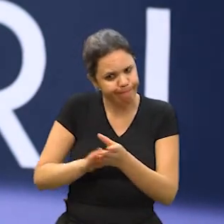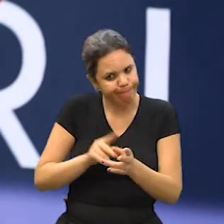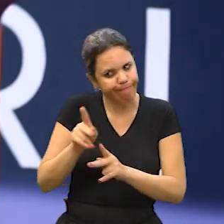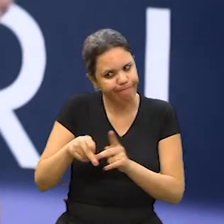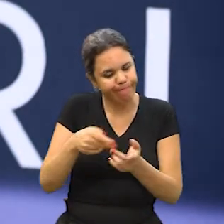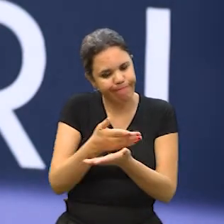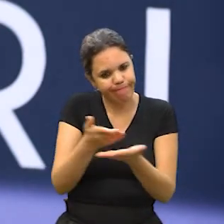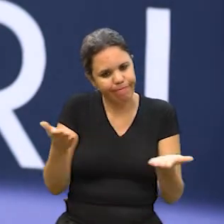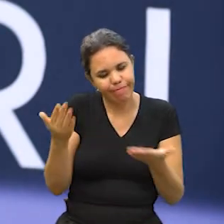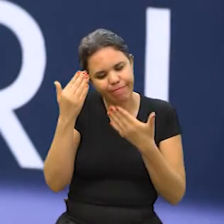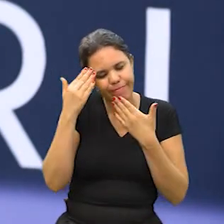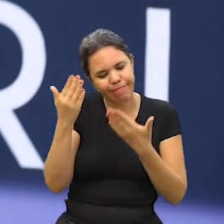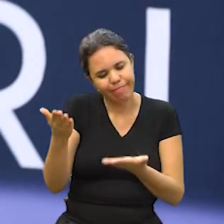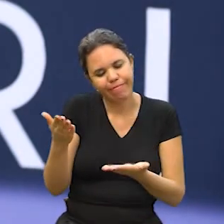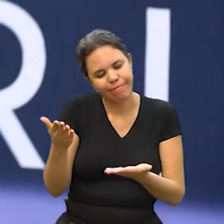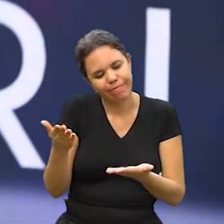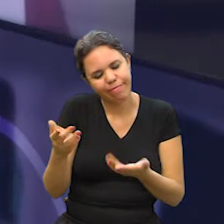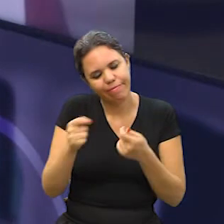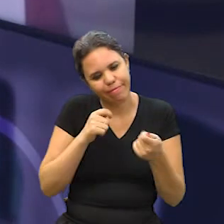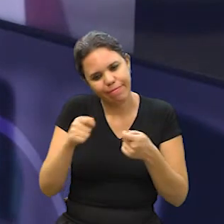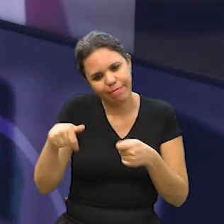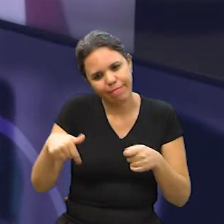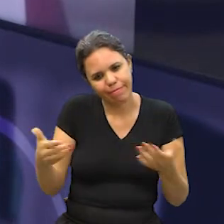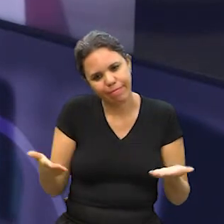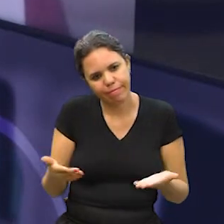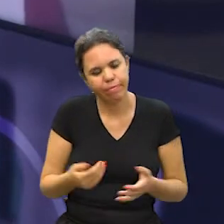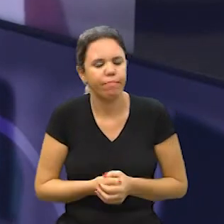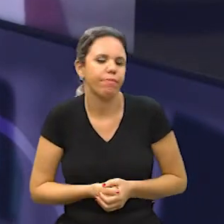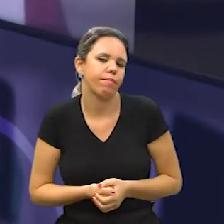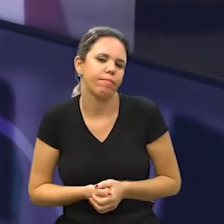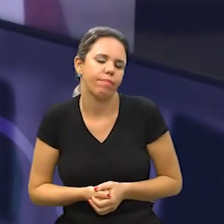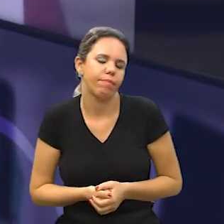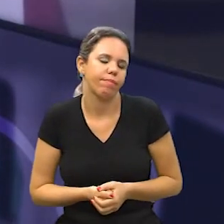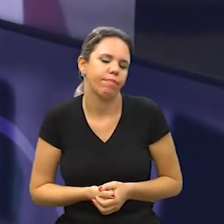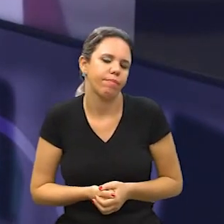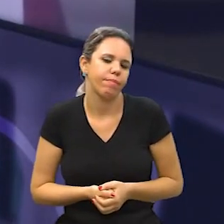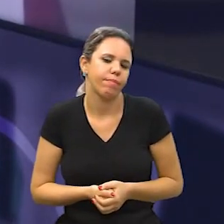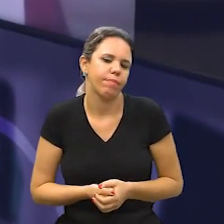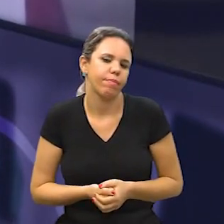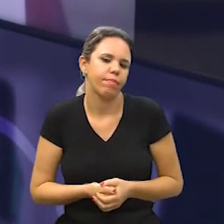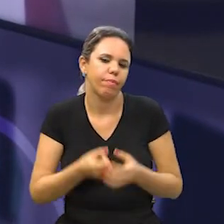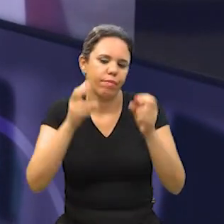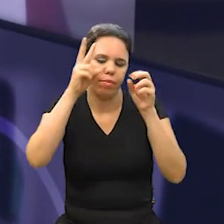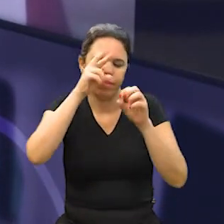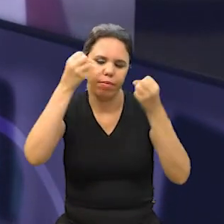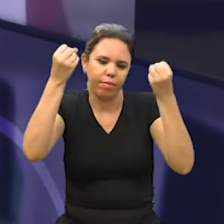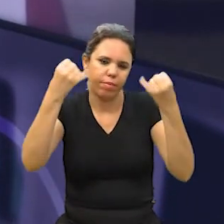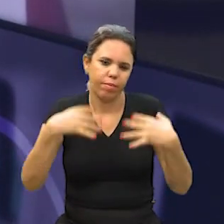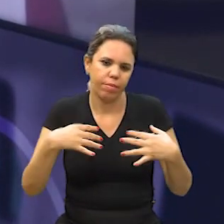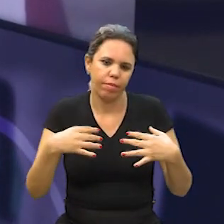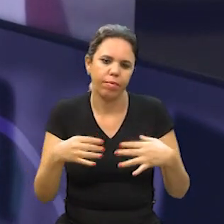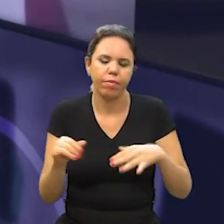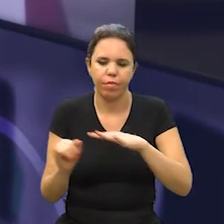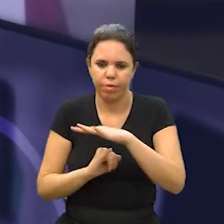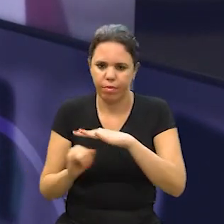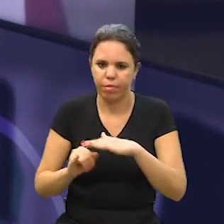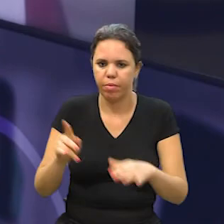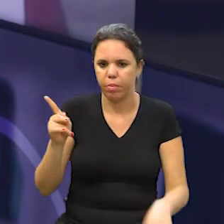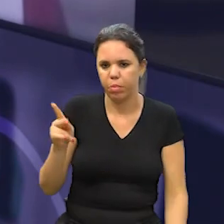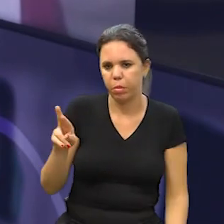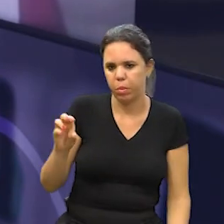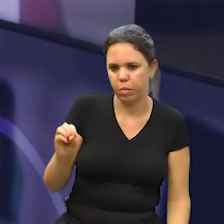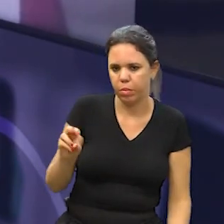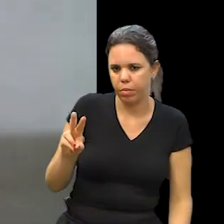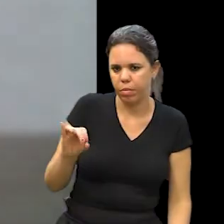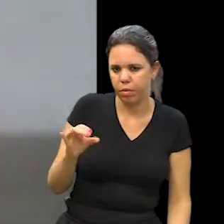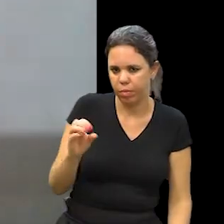hoje, e eu agradeço muito pela sua entrevista hoje aqui com a gente. Muito obrigada por contar a história da Provisão para a gente.